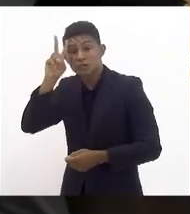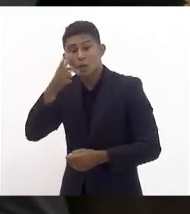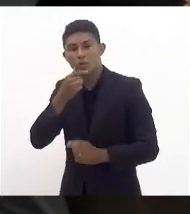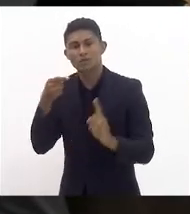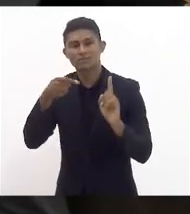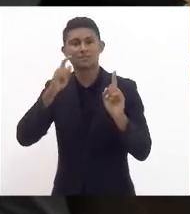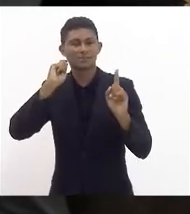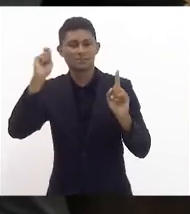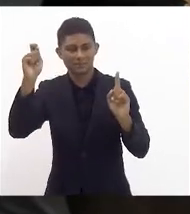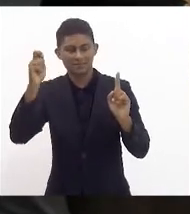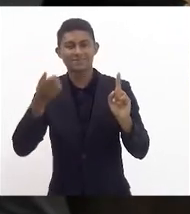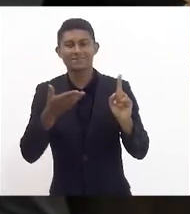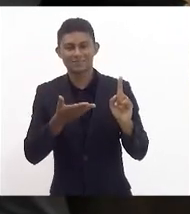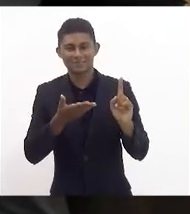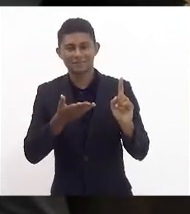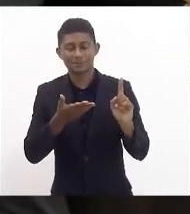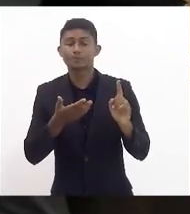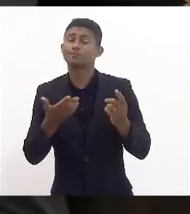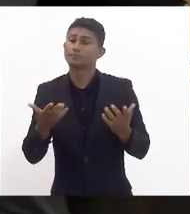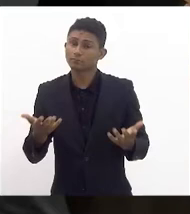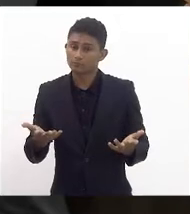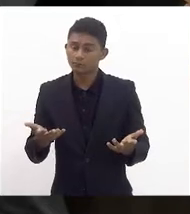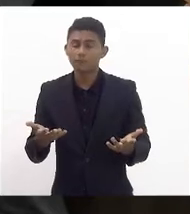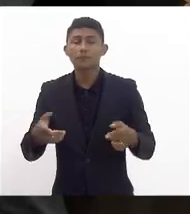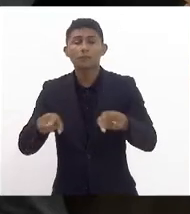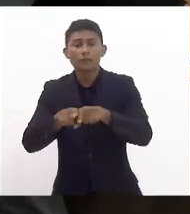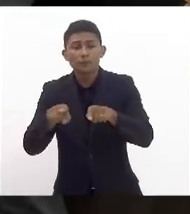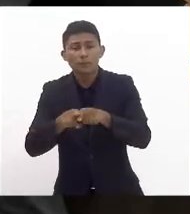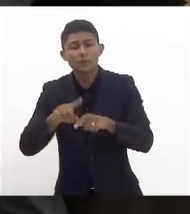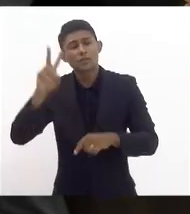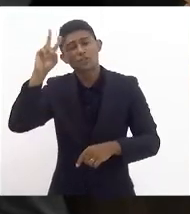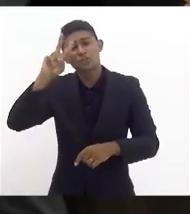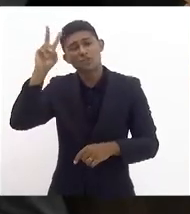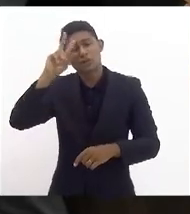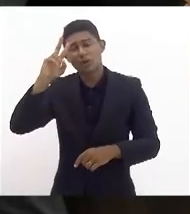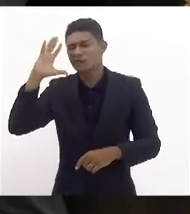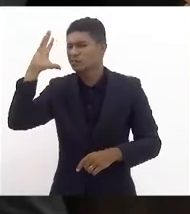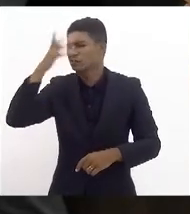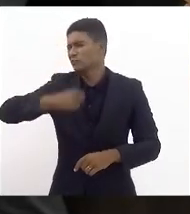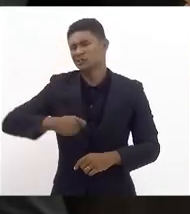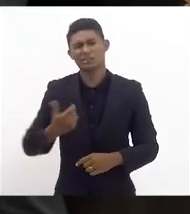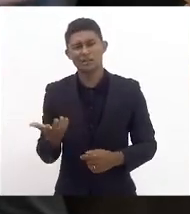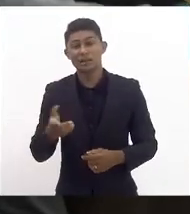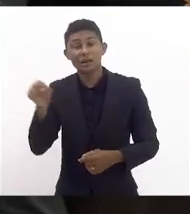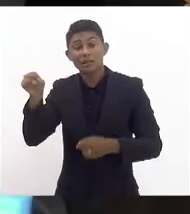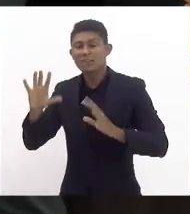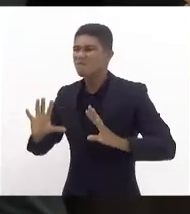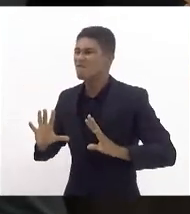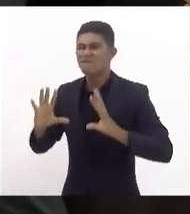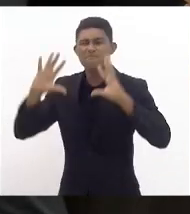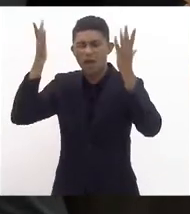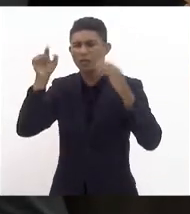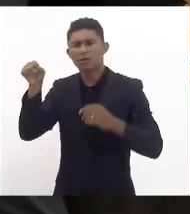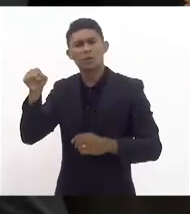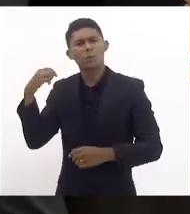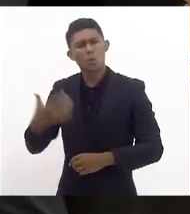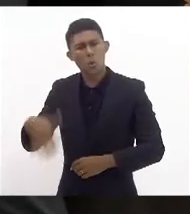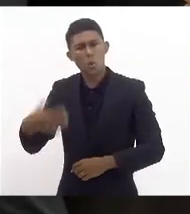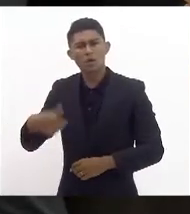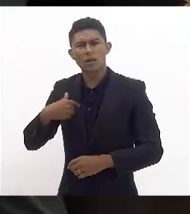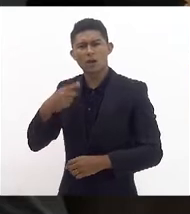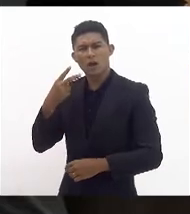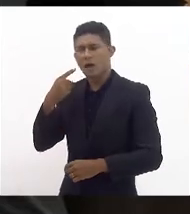e resgatar essa história linda desse homem. Foi uma festa cívica das melhores que eu